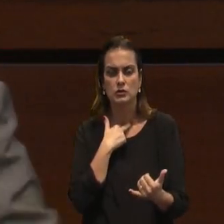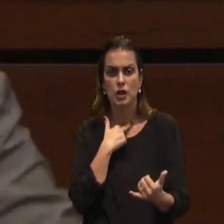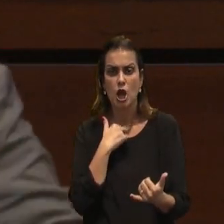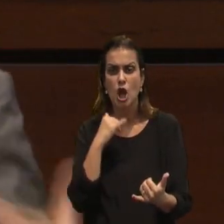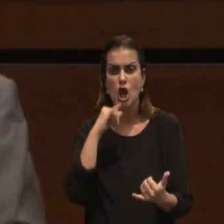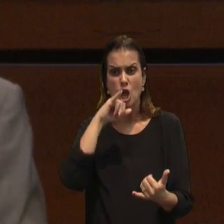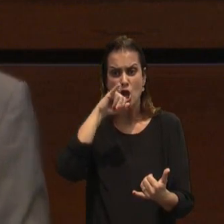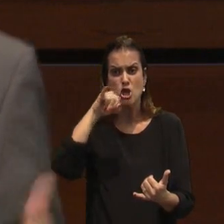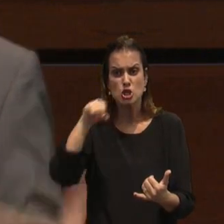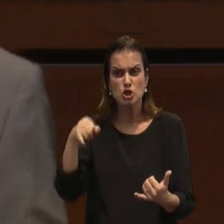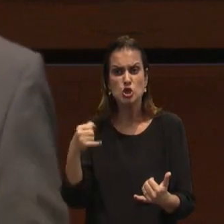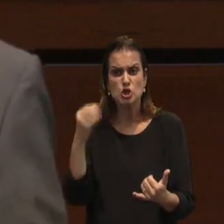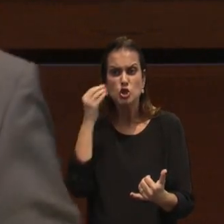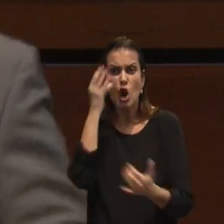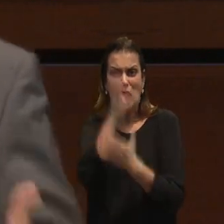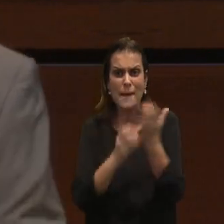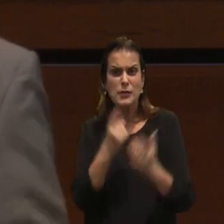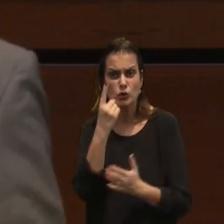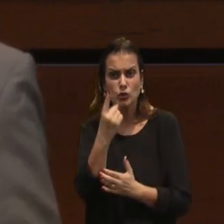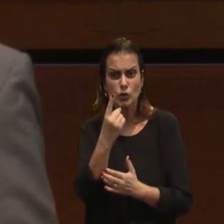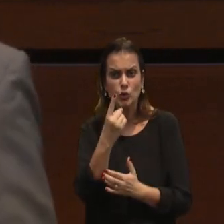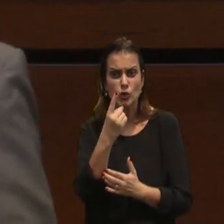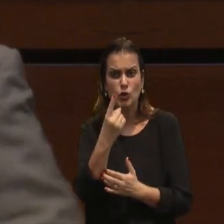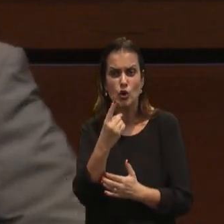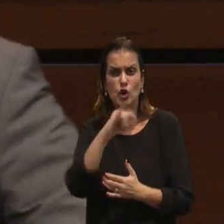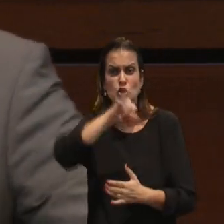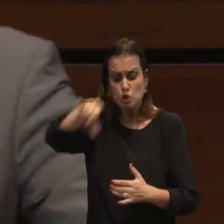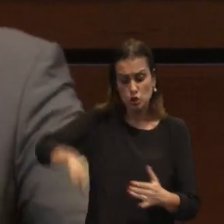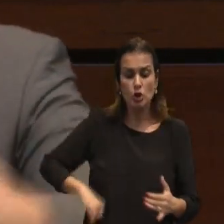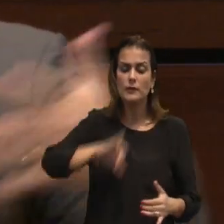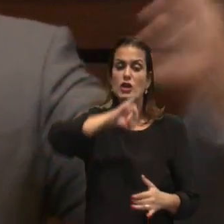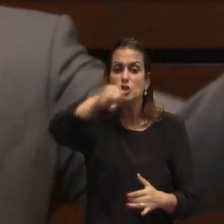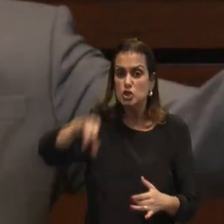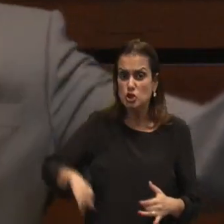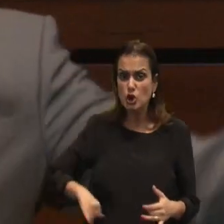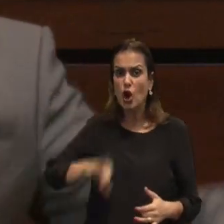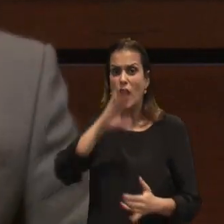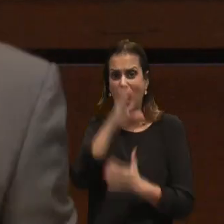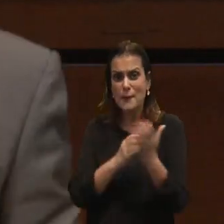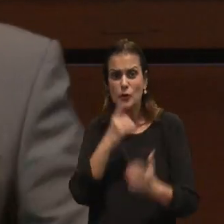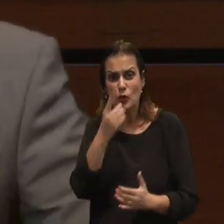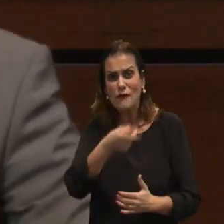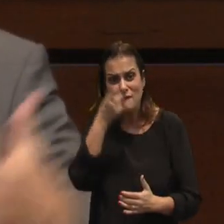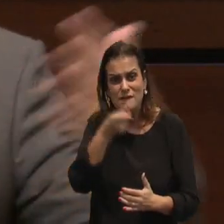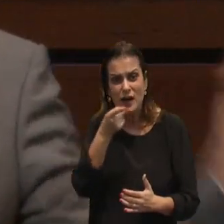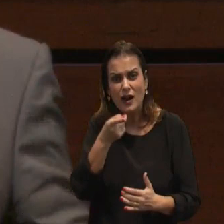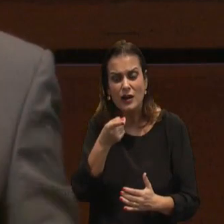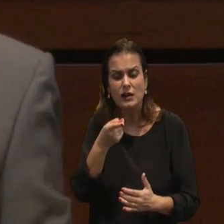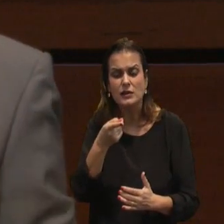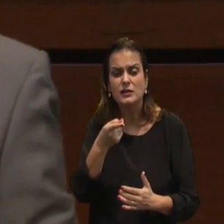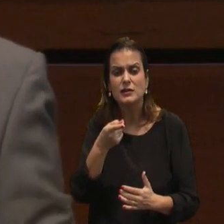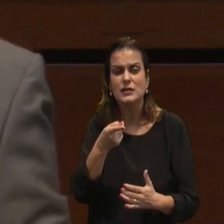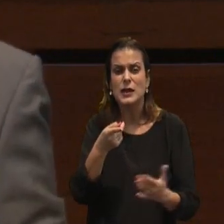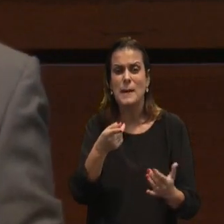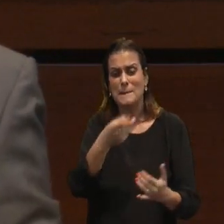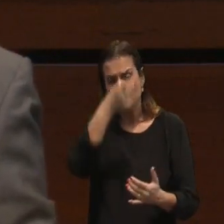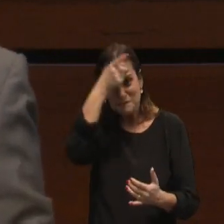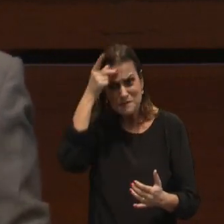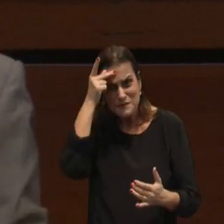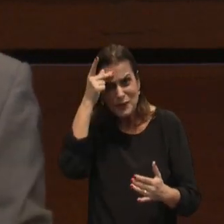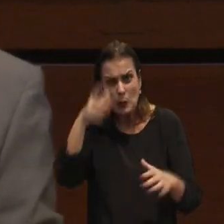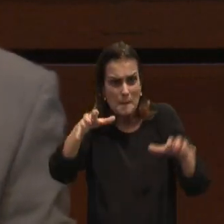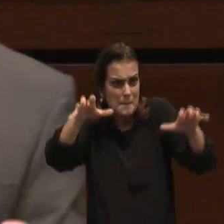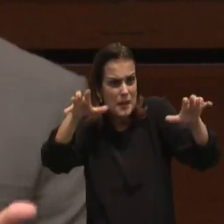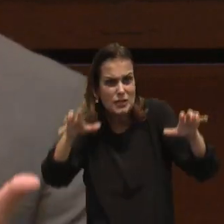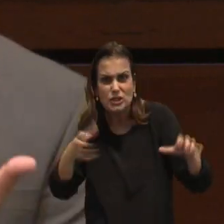Deus se apresentaram para cultuar, para louvar, para poder ter ali uma reunião no céu, com a presença da majestade do Senhor,